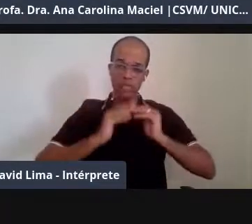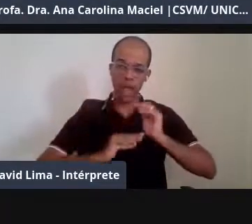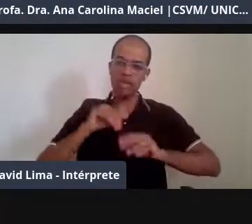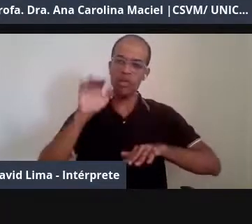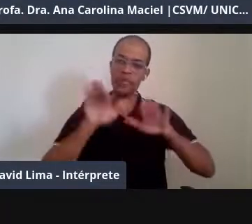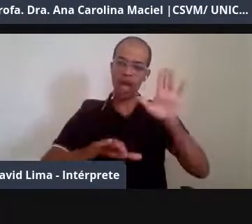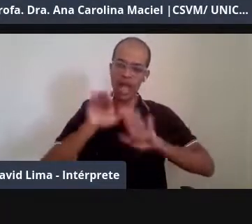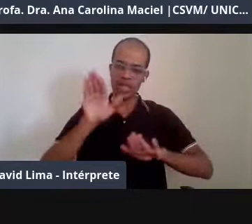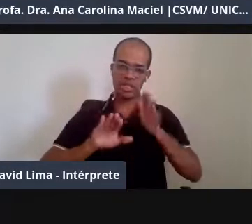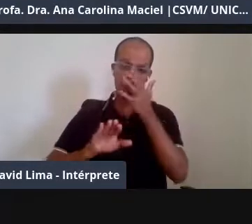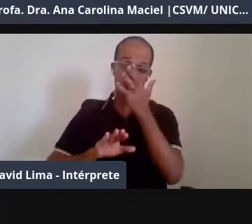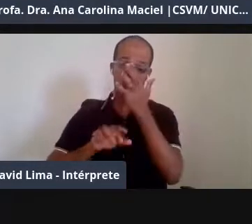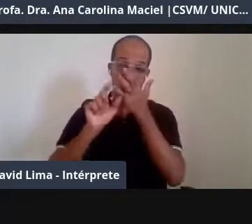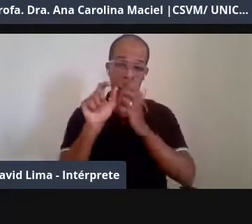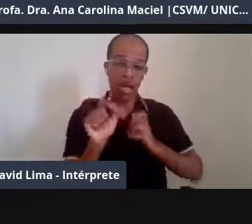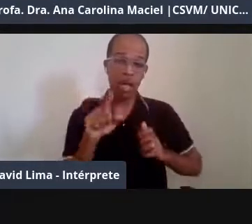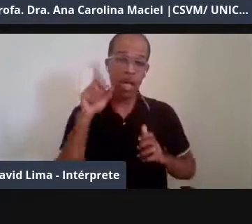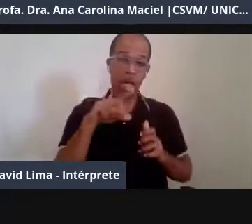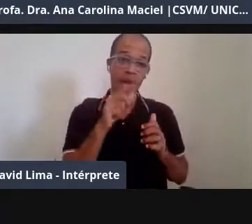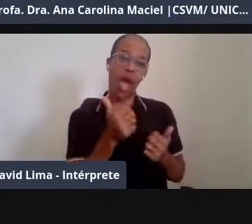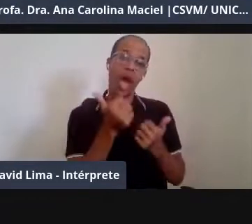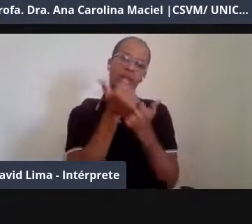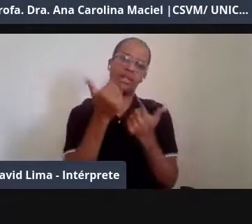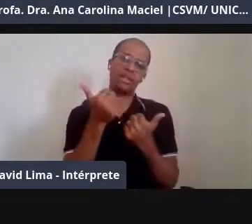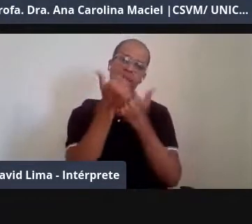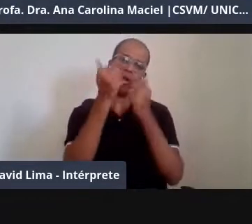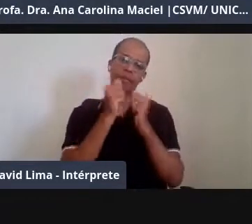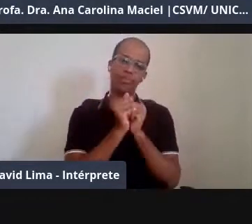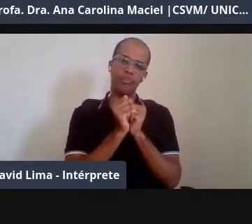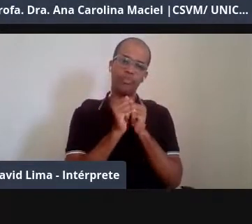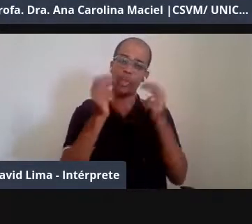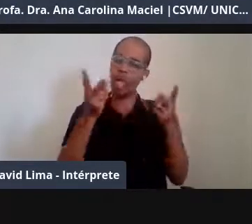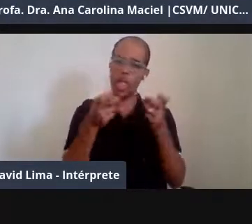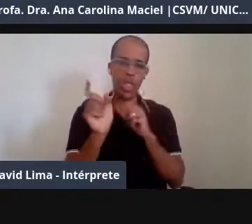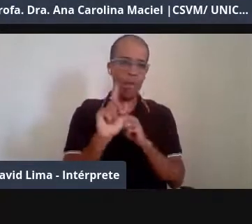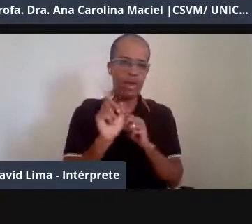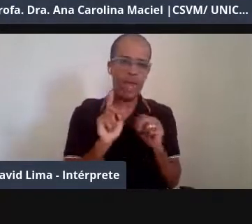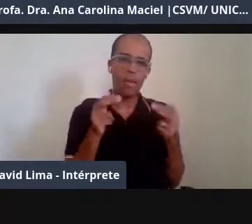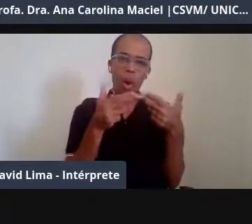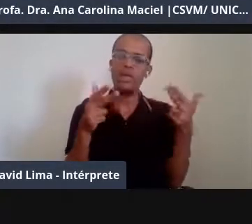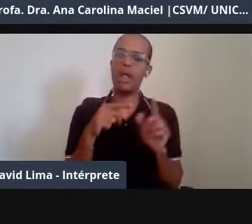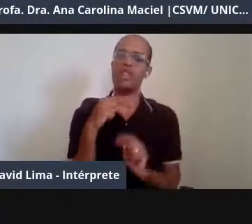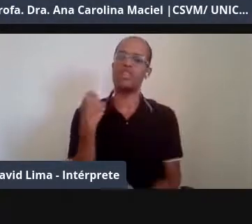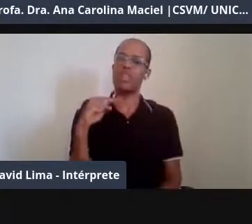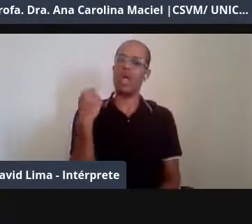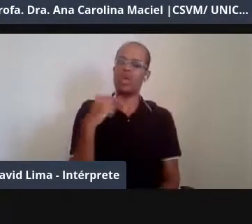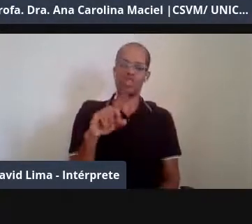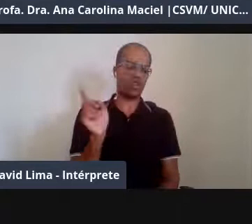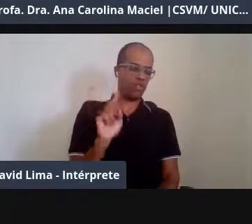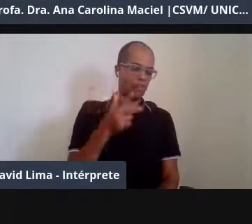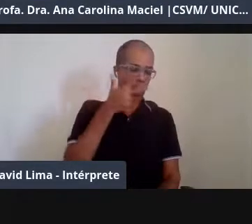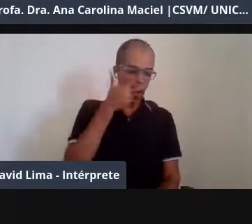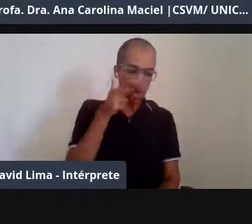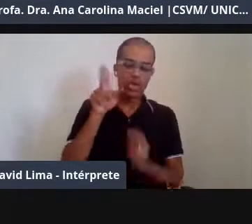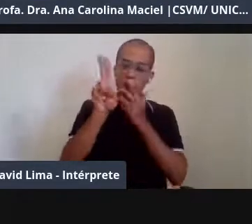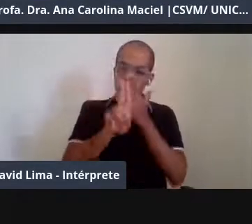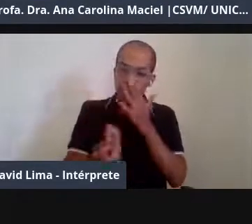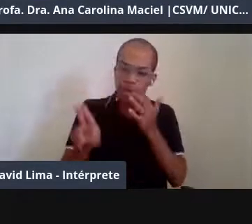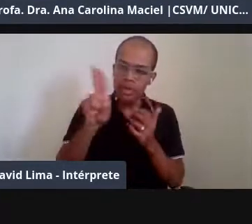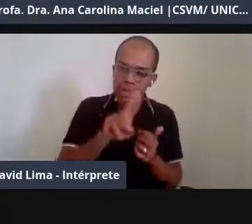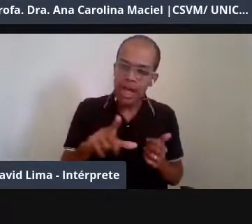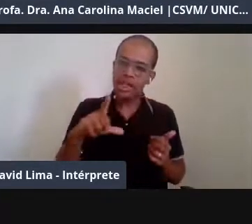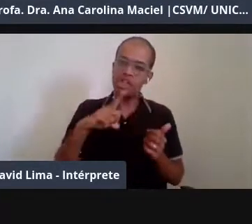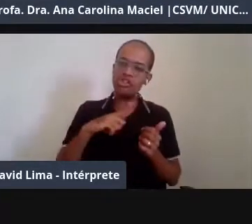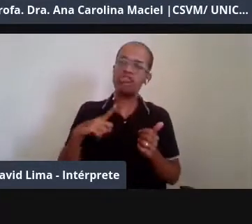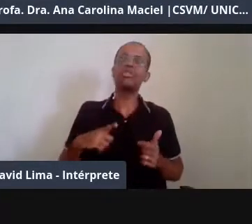nos chegam, são assistenciais. E eu não vejo isso como algo negativo. Né? Eu acho que a universidade tem um dever